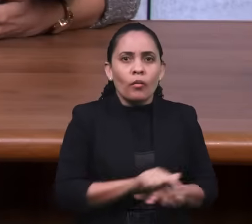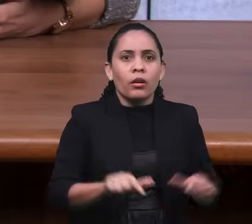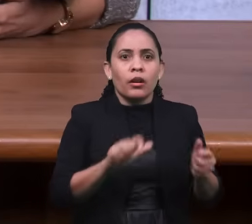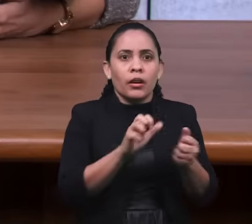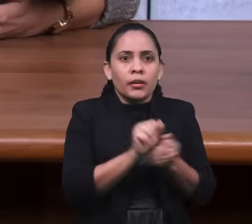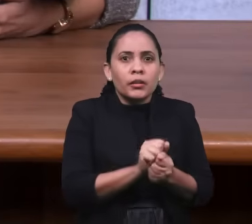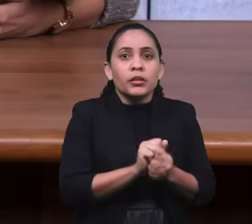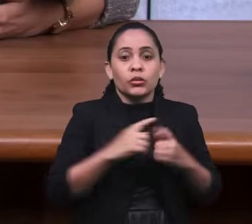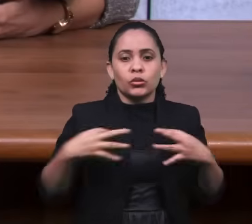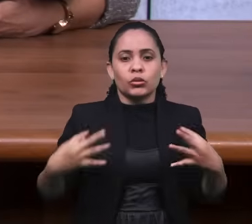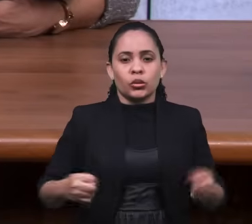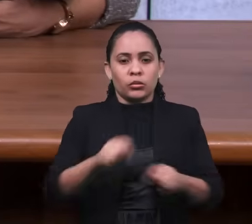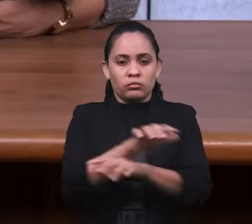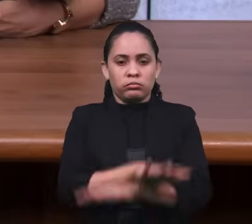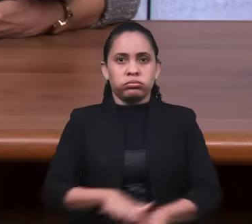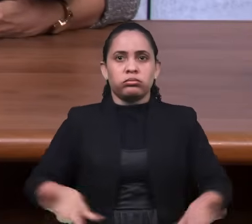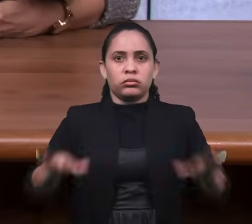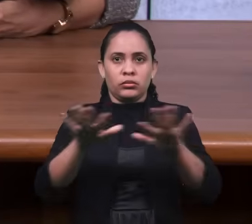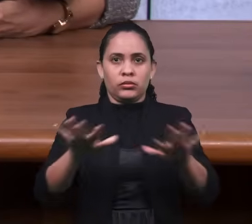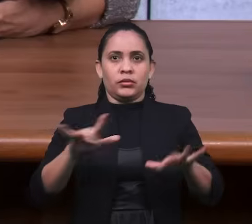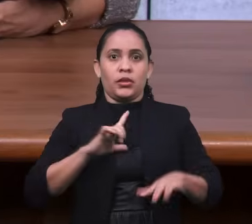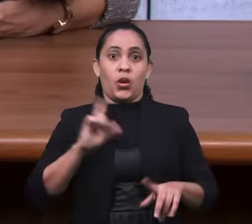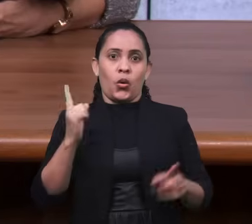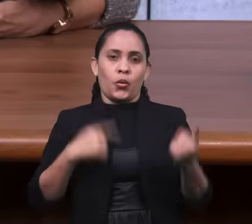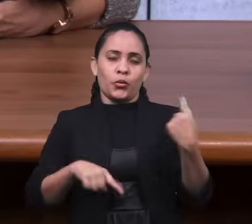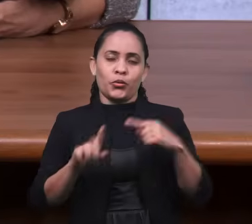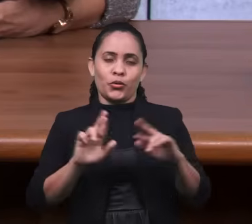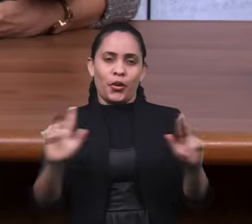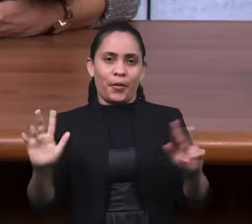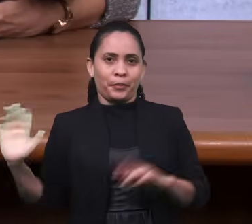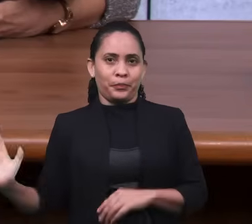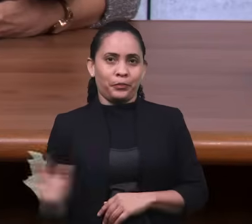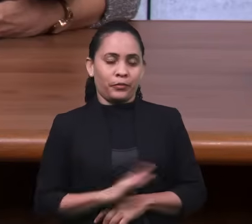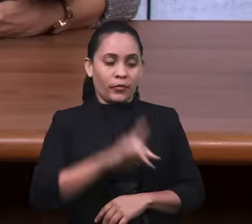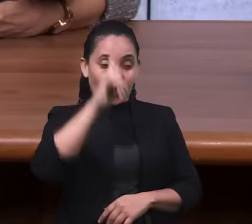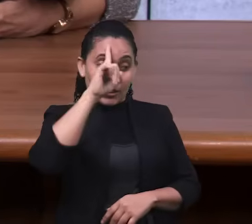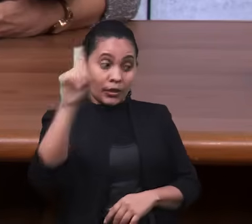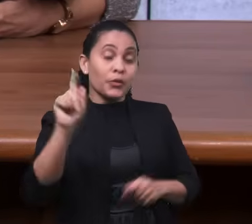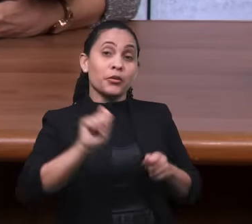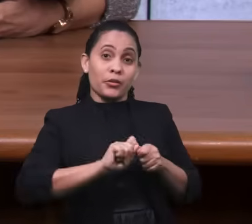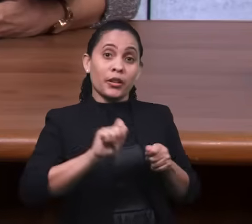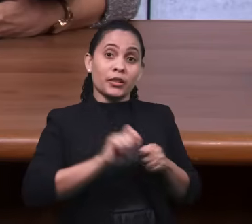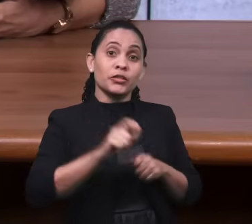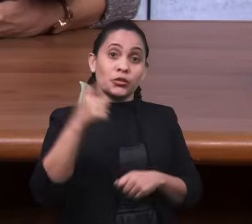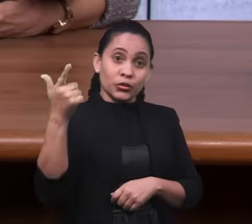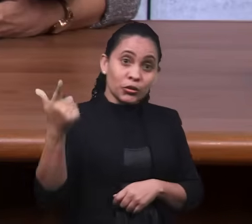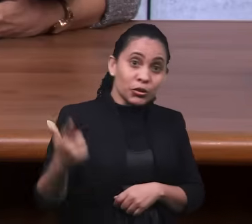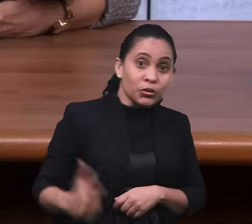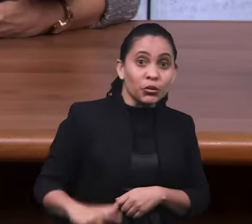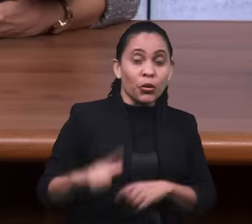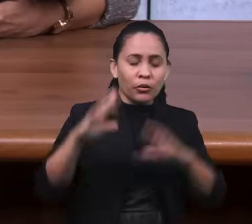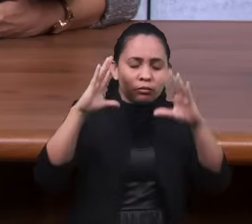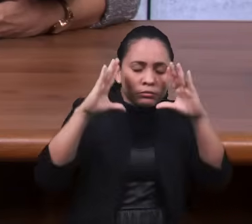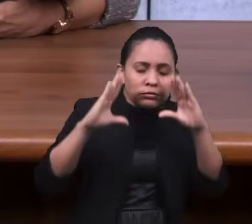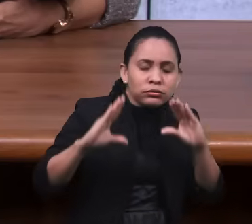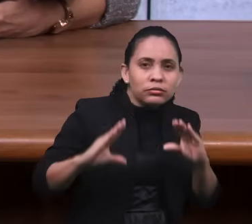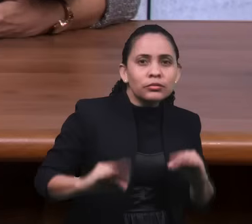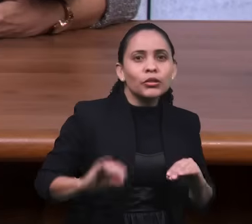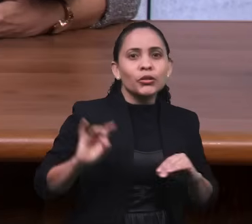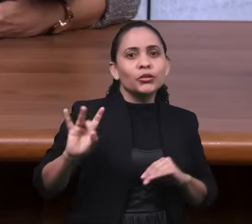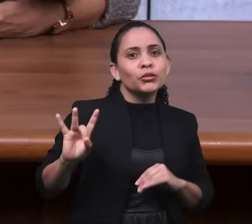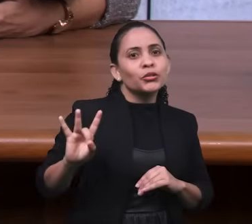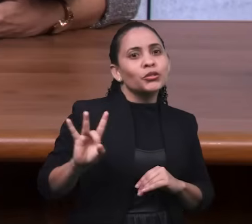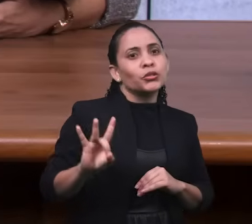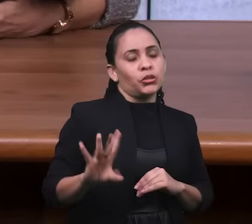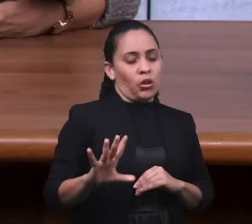em toda a terra haja orvalho. E Deus assim o fez naquela noite, pois só no